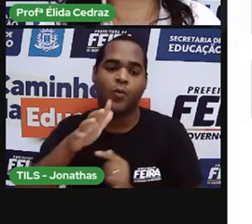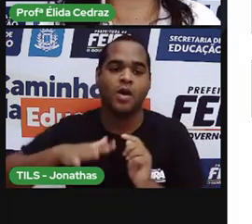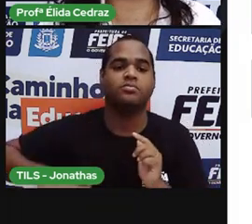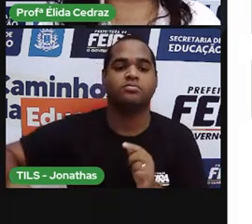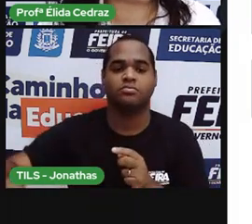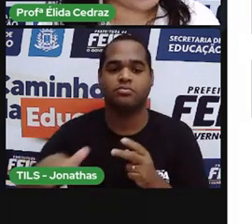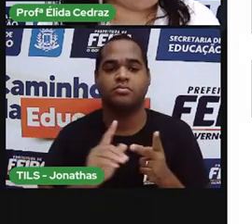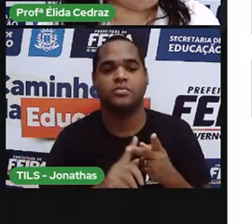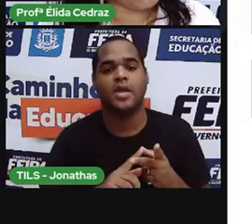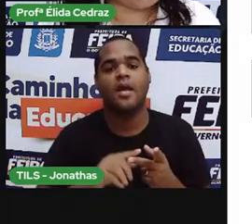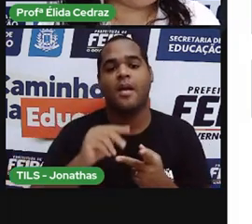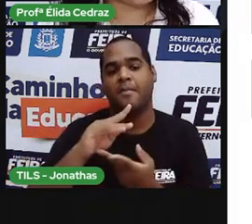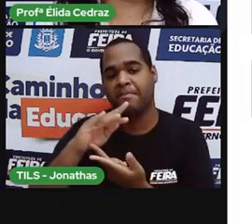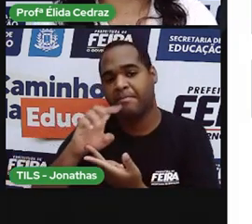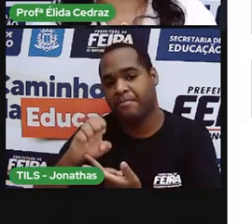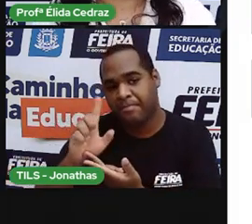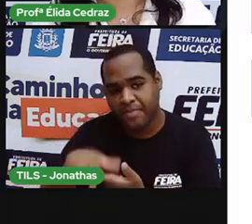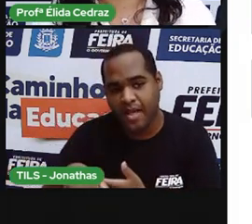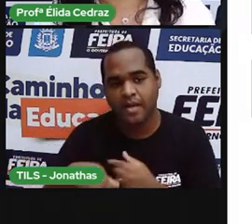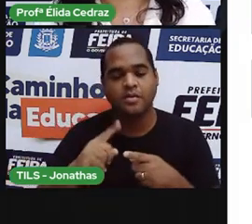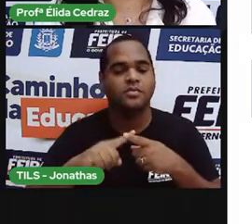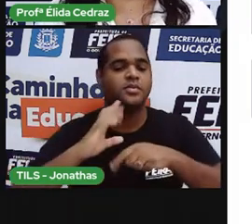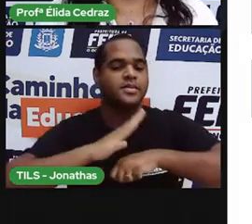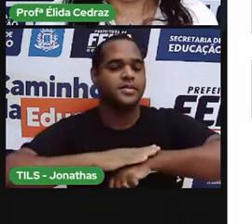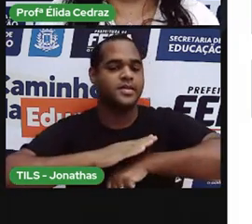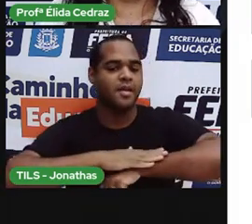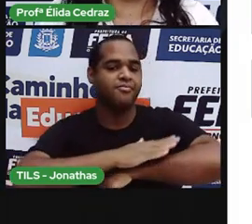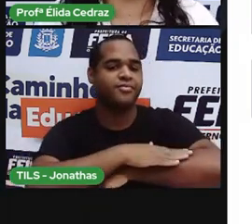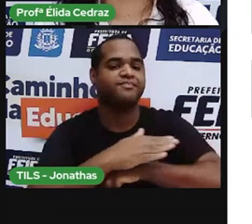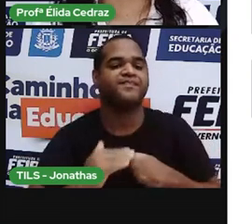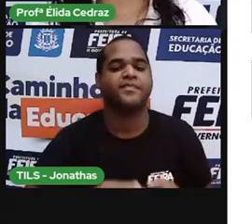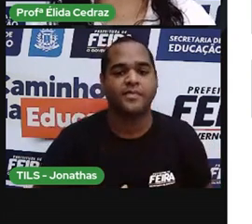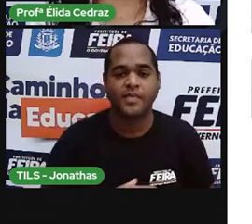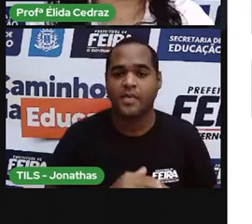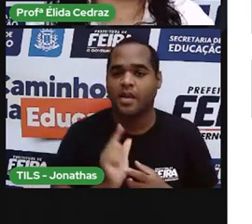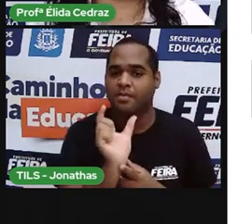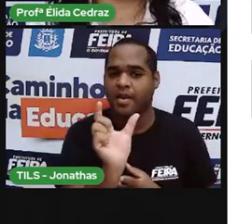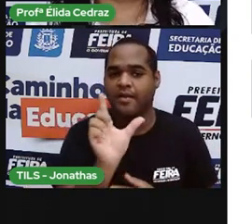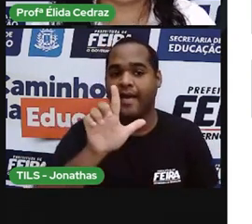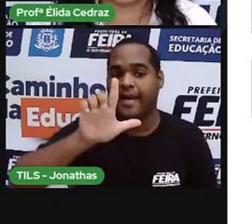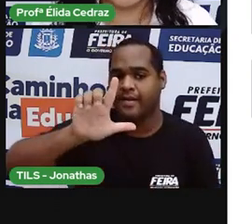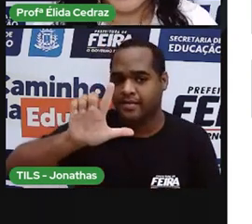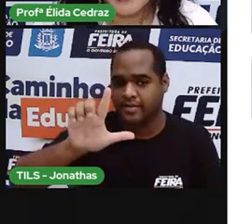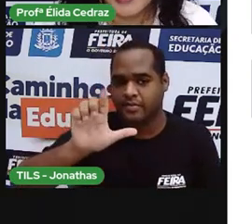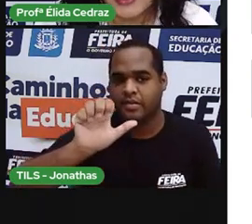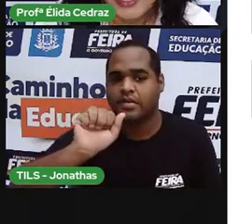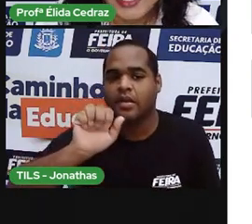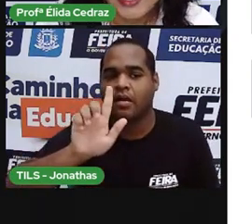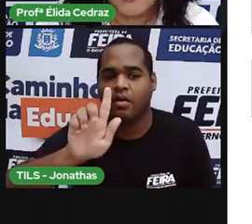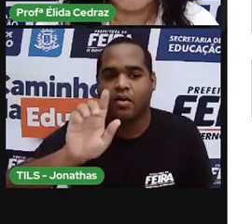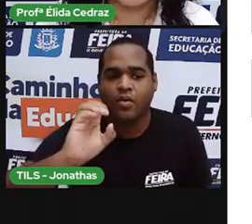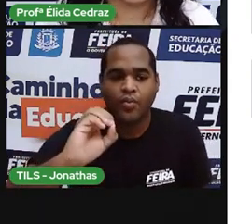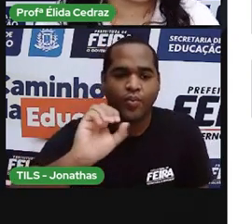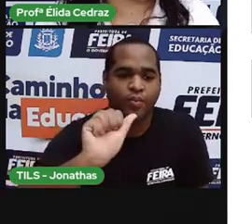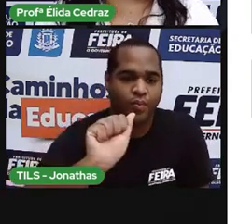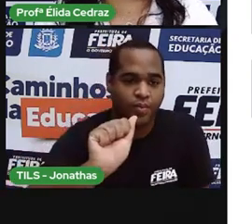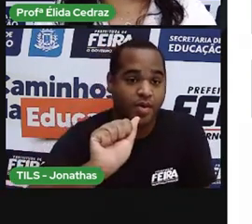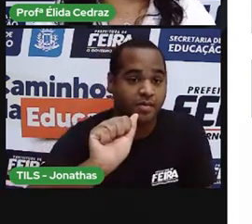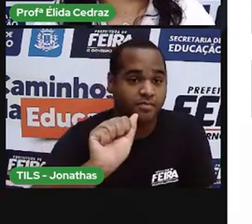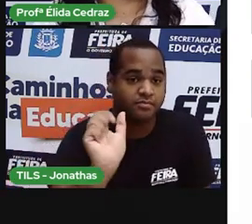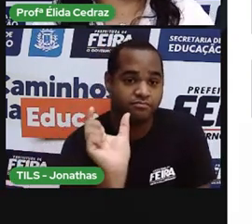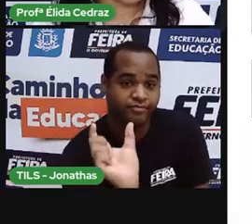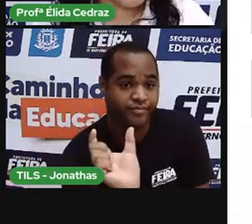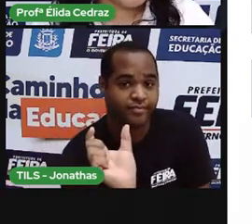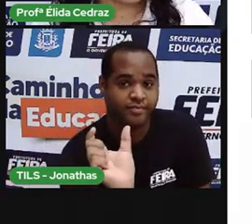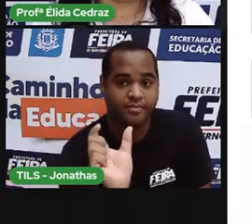e sapo. A palavra lagoa começa com a letra L. A